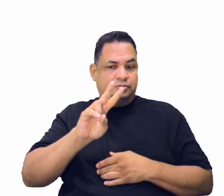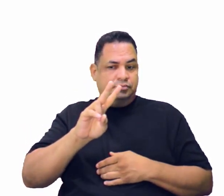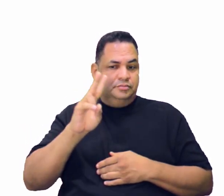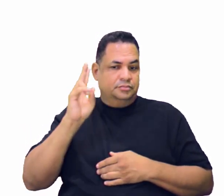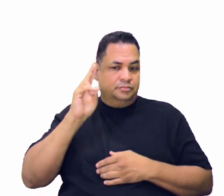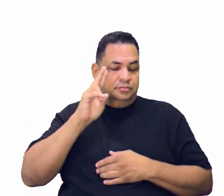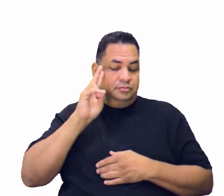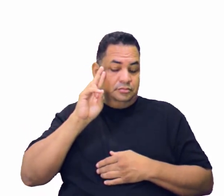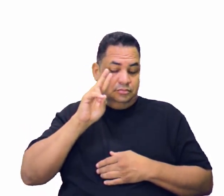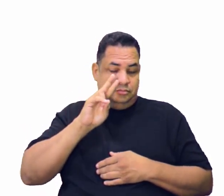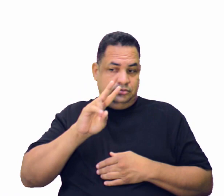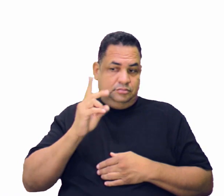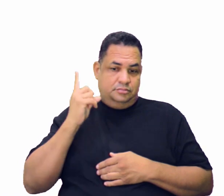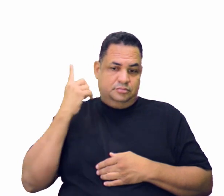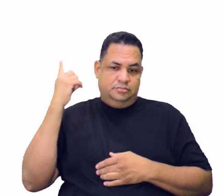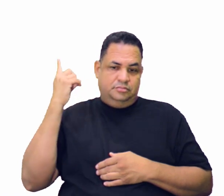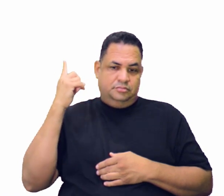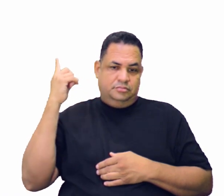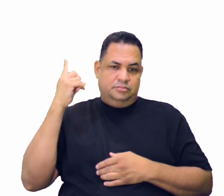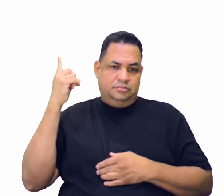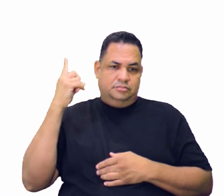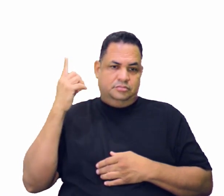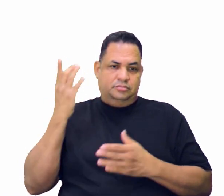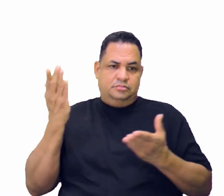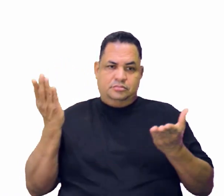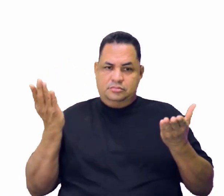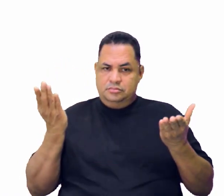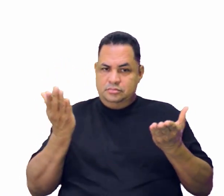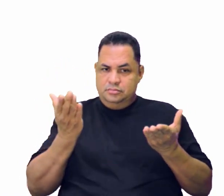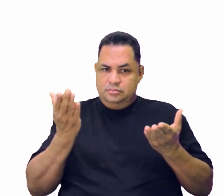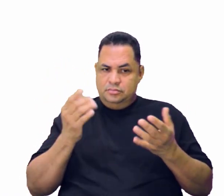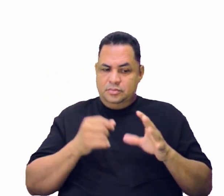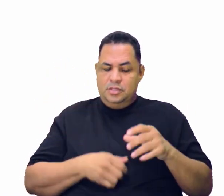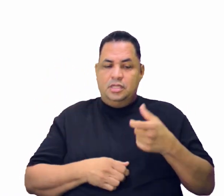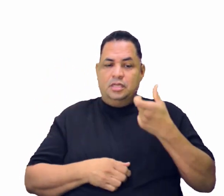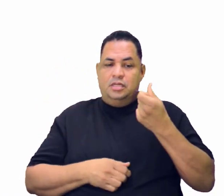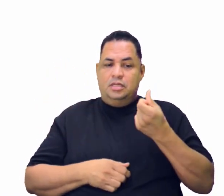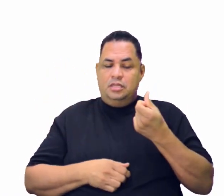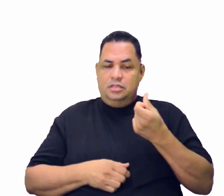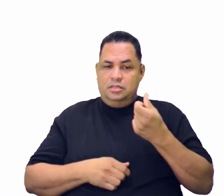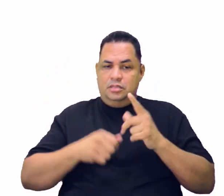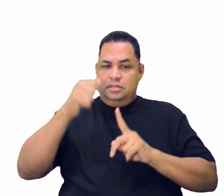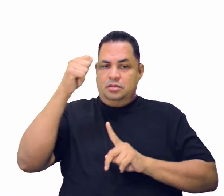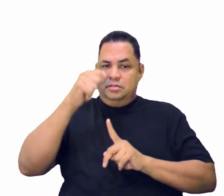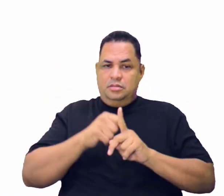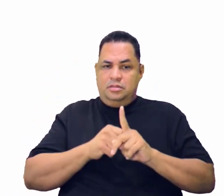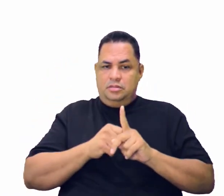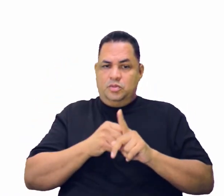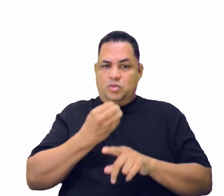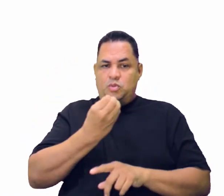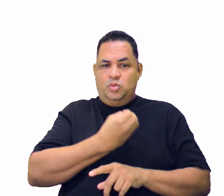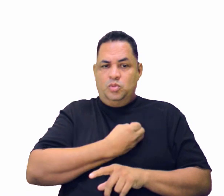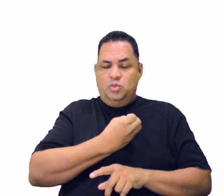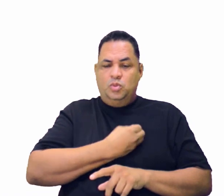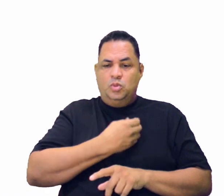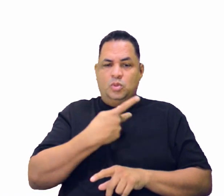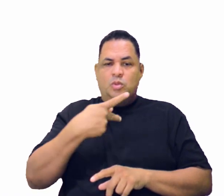ó. Nesse semestre, suas notas, ó,